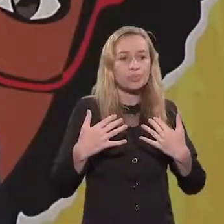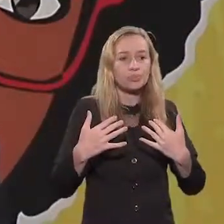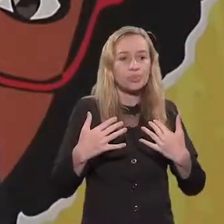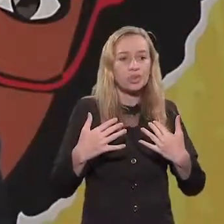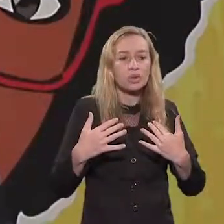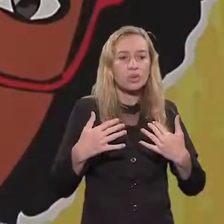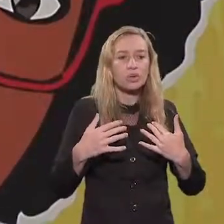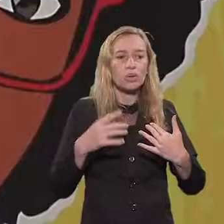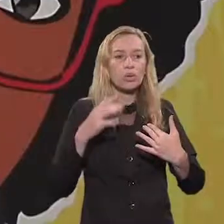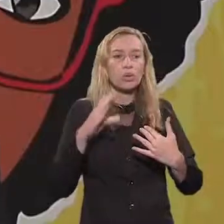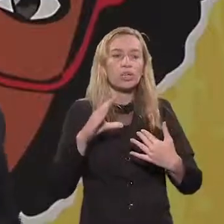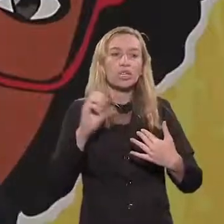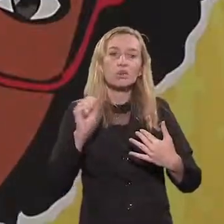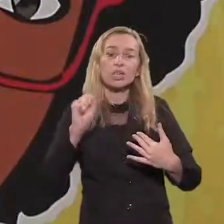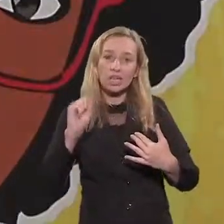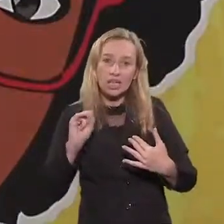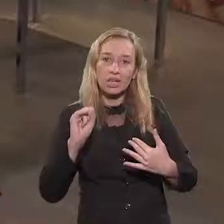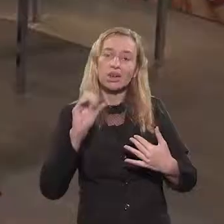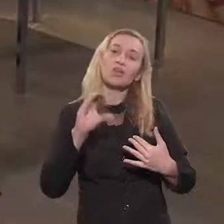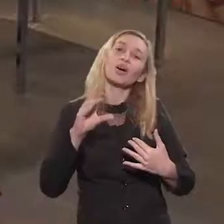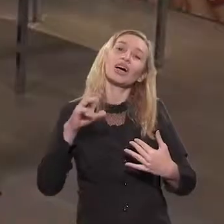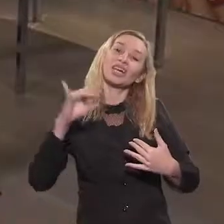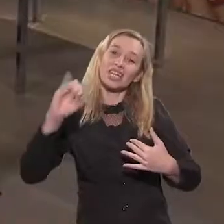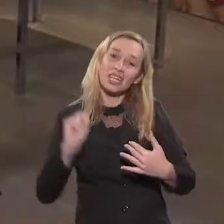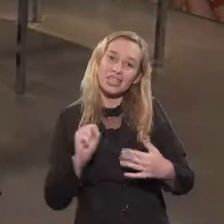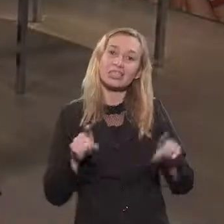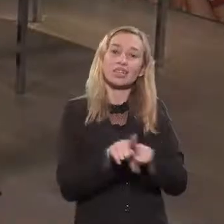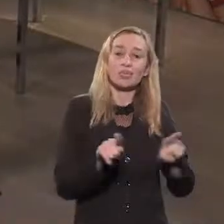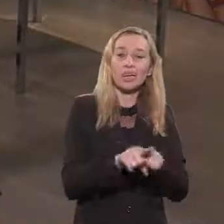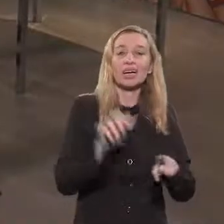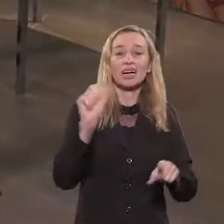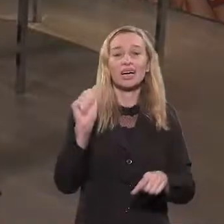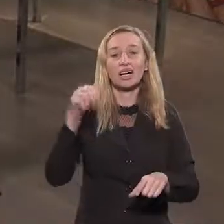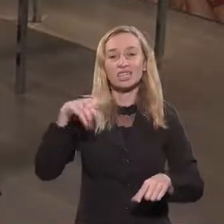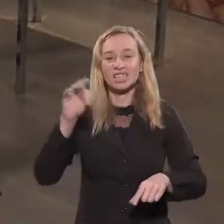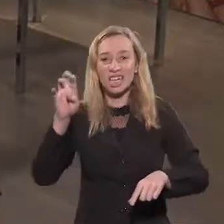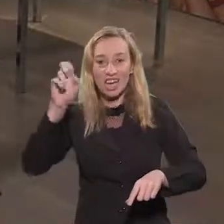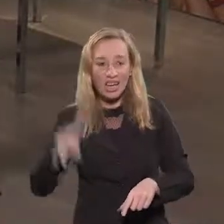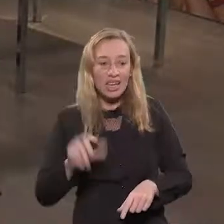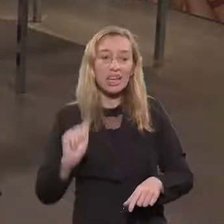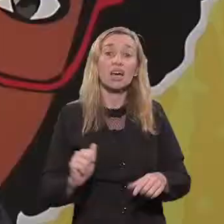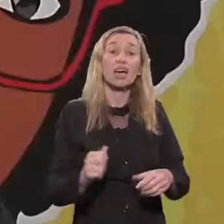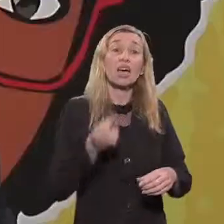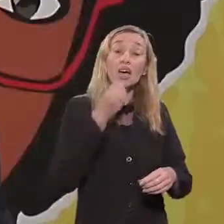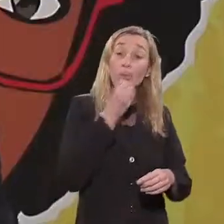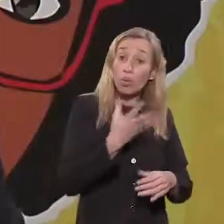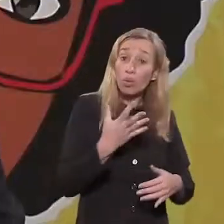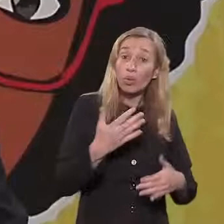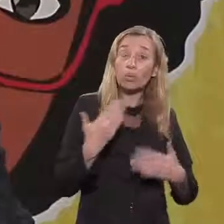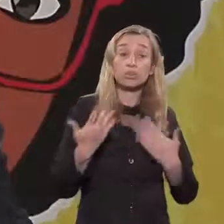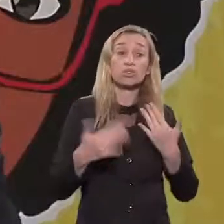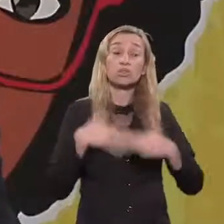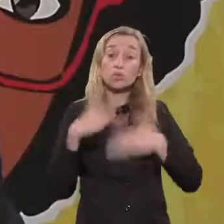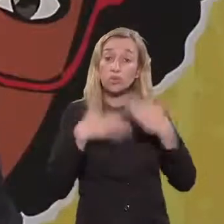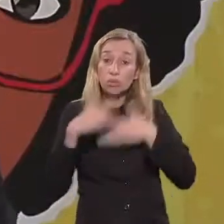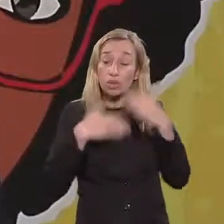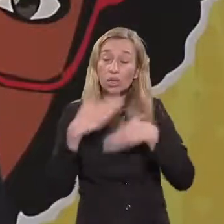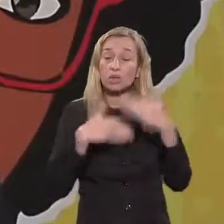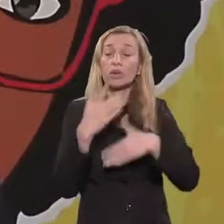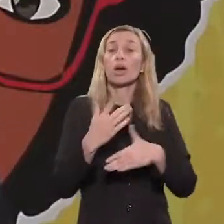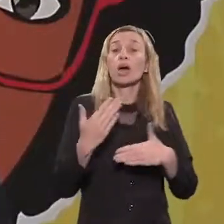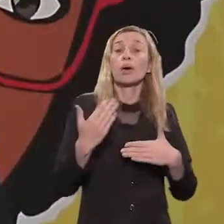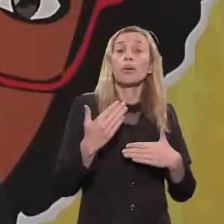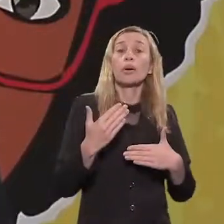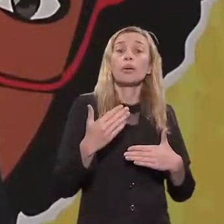essa da Cris e da André, estou chamando de Cris já, tá vendo? É um grande mecanismo para a